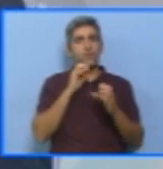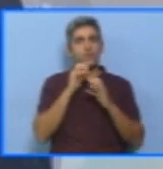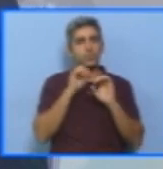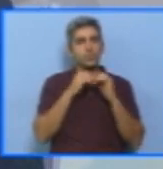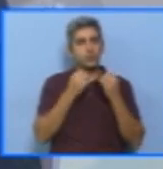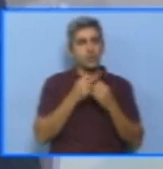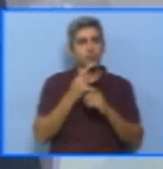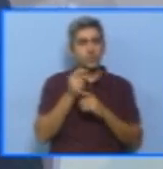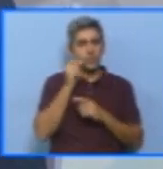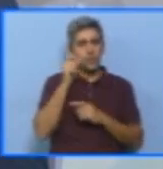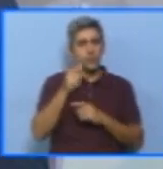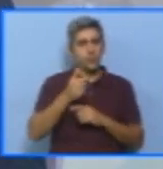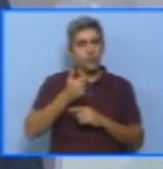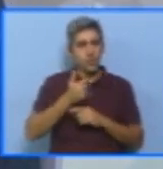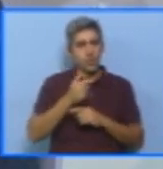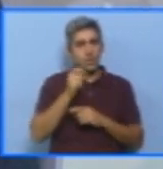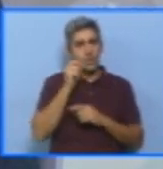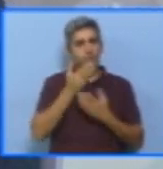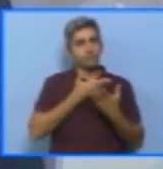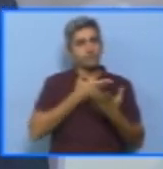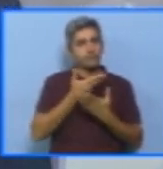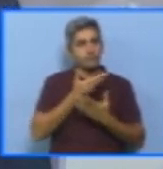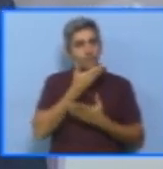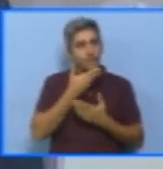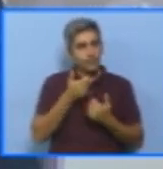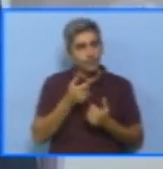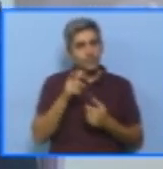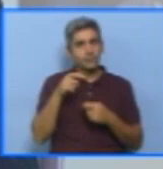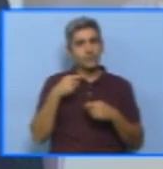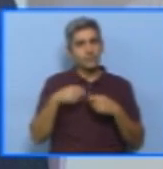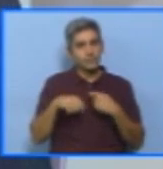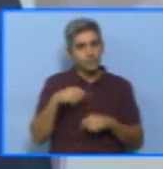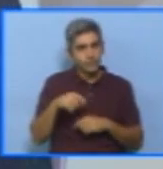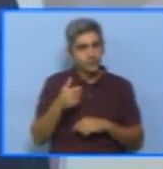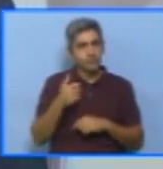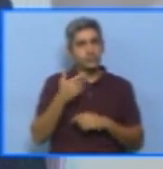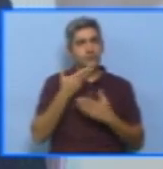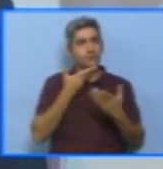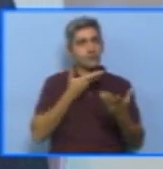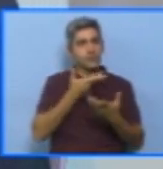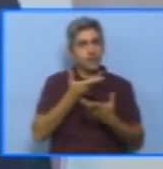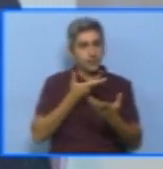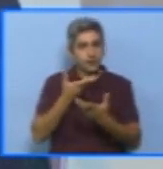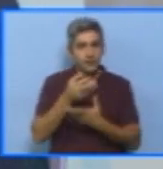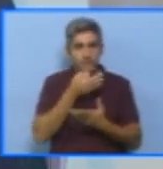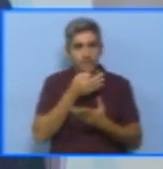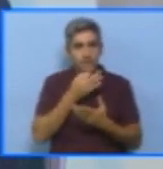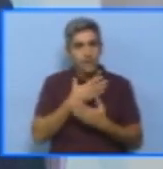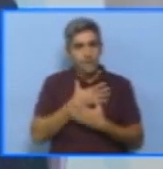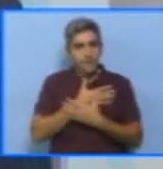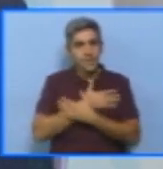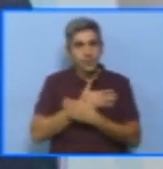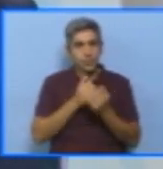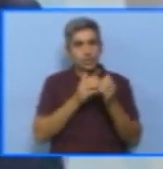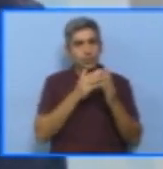era um homem bom, era um homem afável, era um homem tolerante, era um homem dialogante, era um homem amigo de todos.